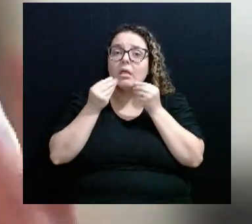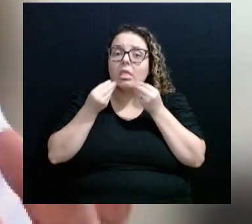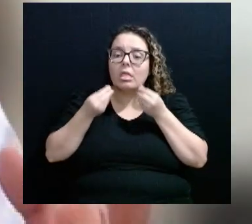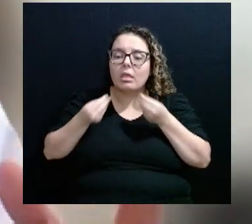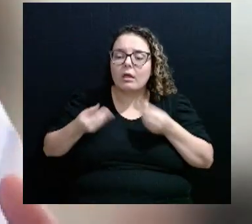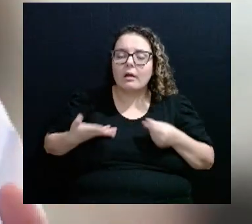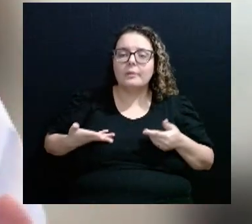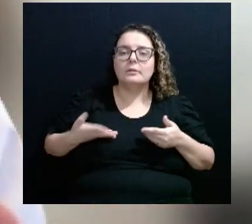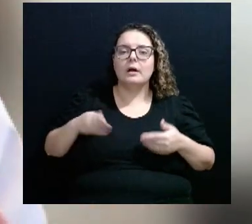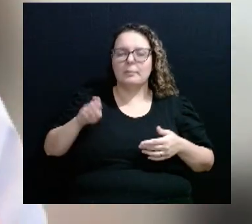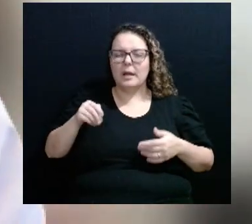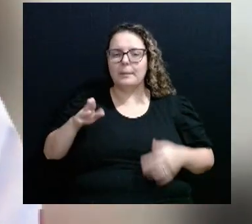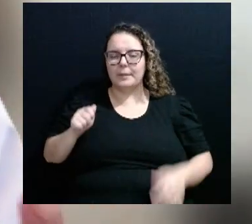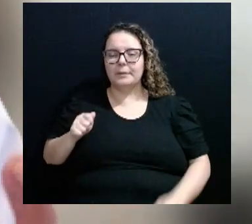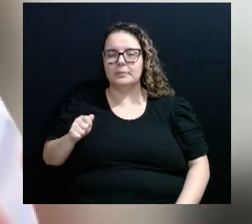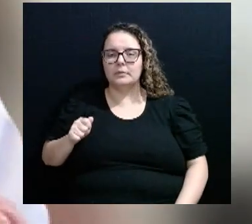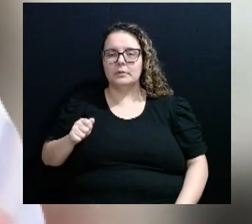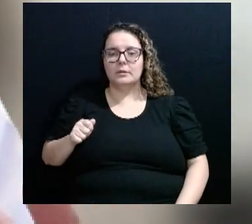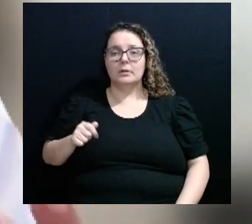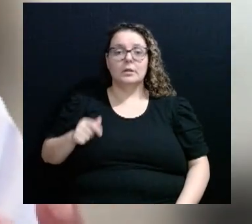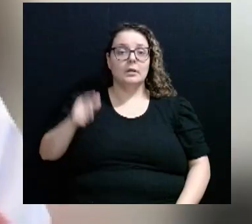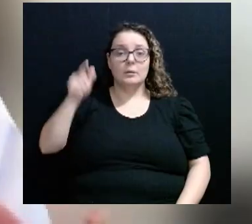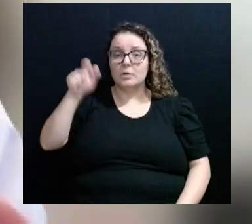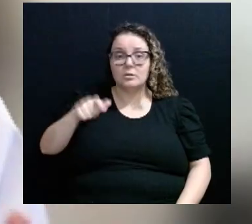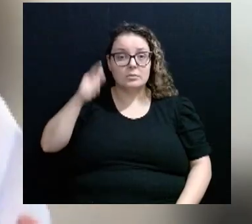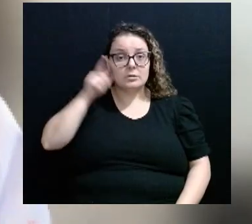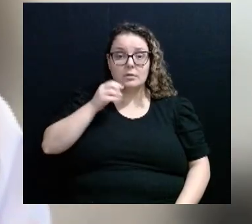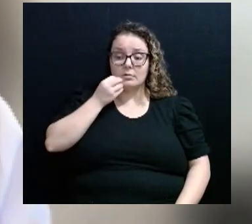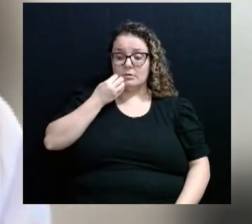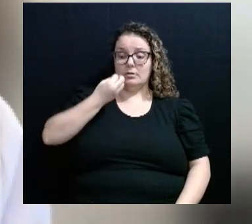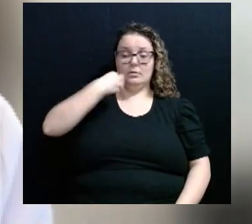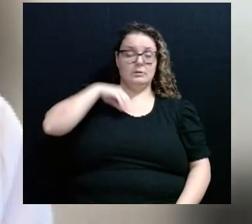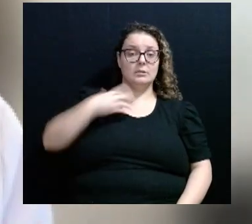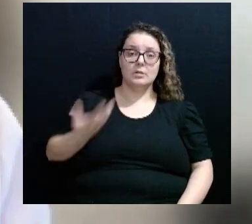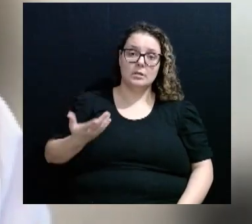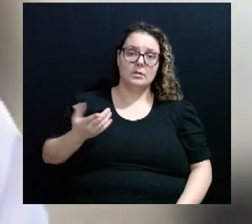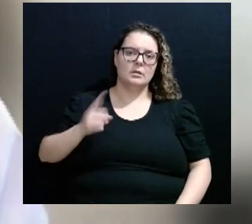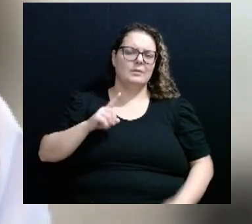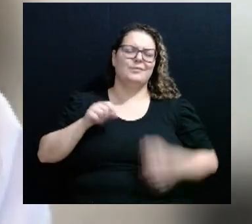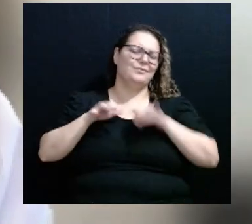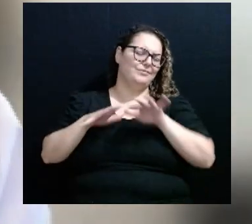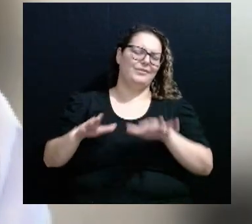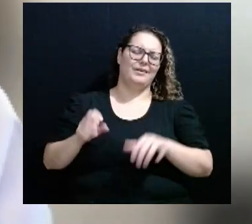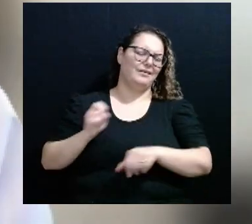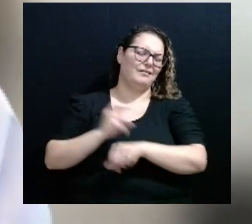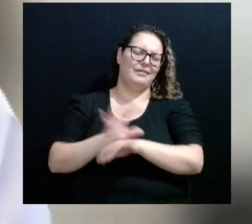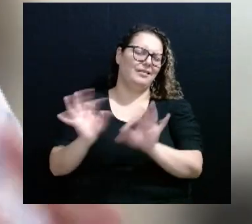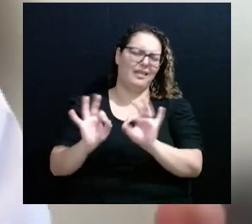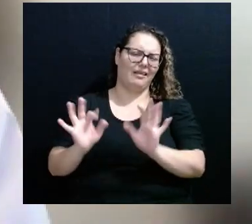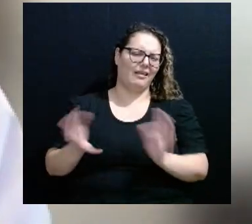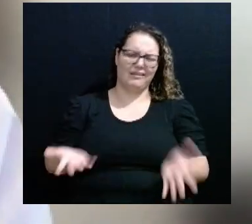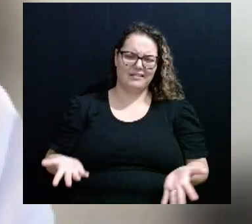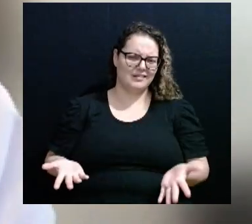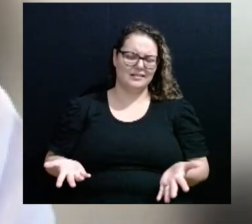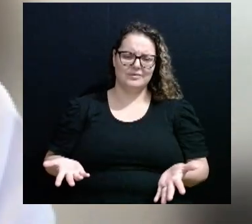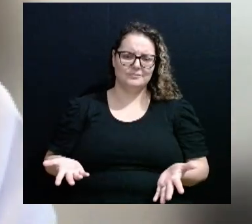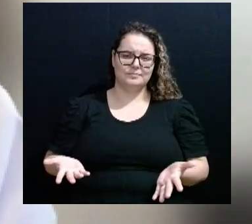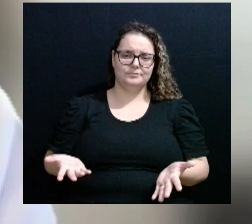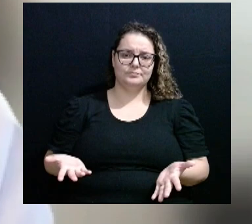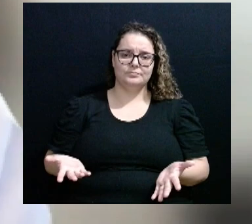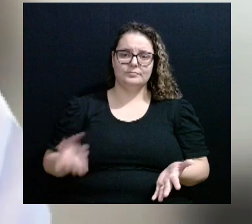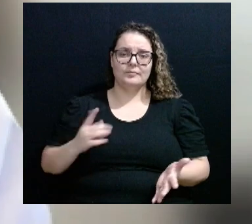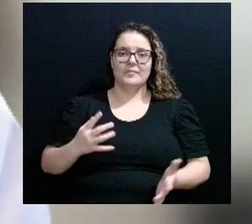uma salivação, né? Que a pessoa não está conseguindo engolir a saliva, então isso não vai contaminar